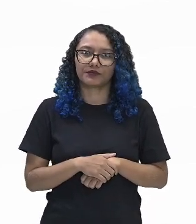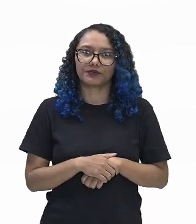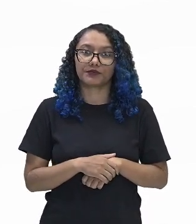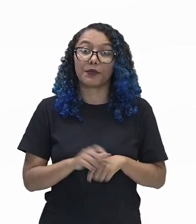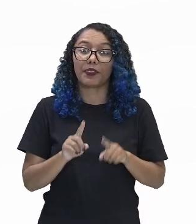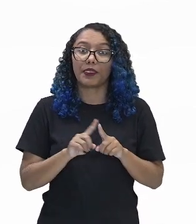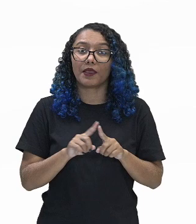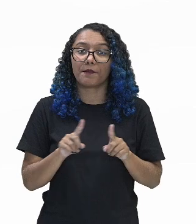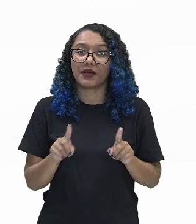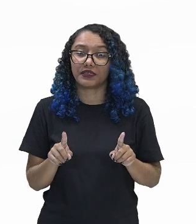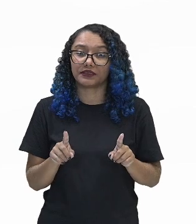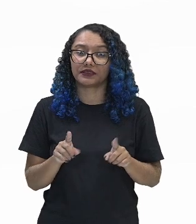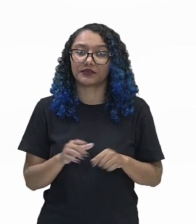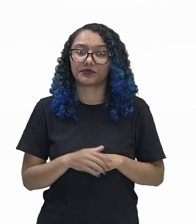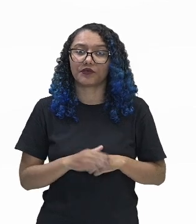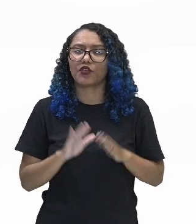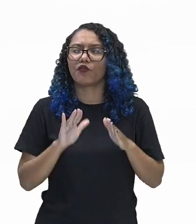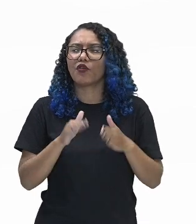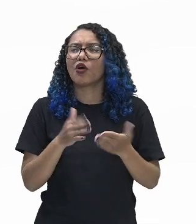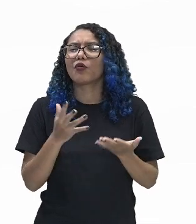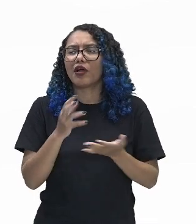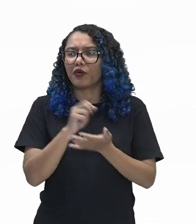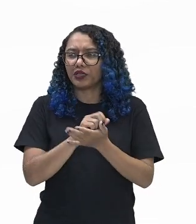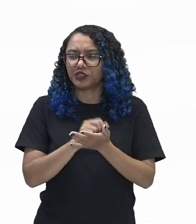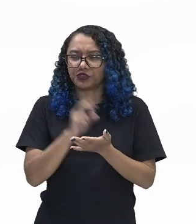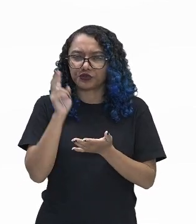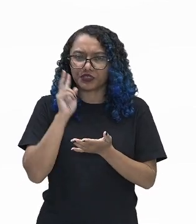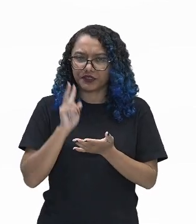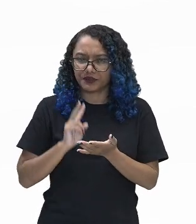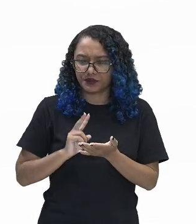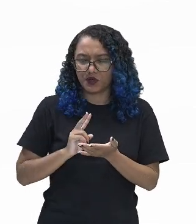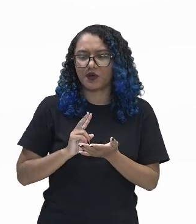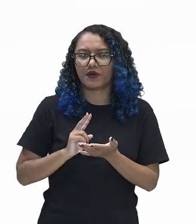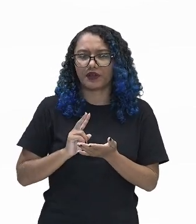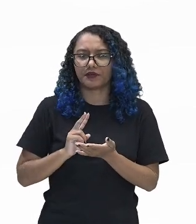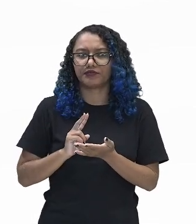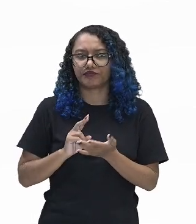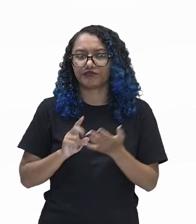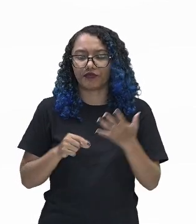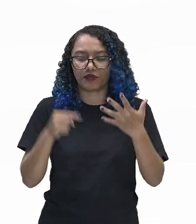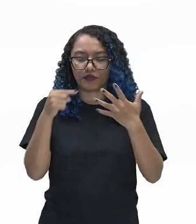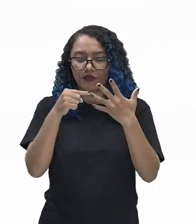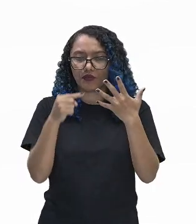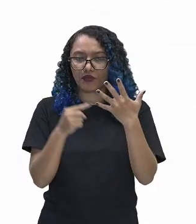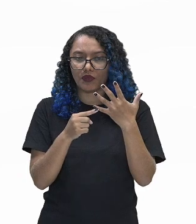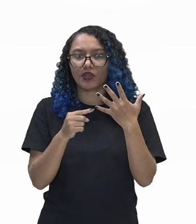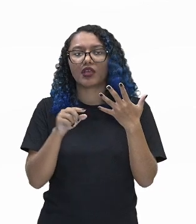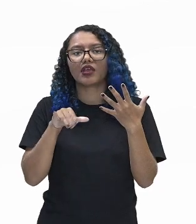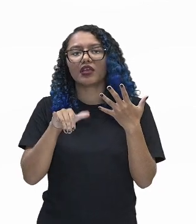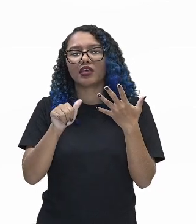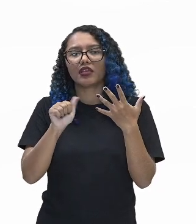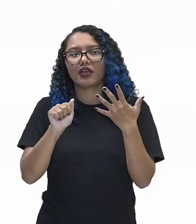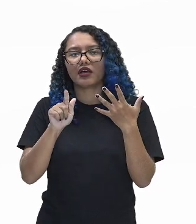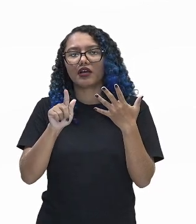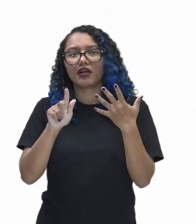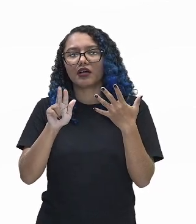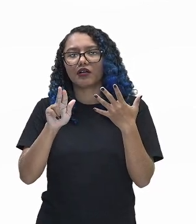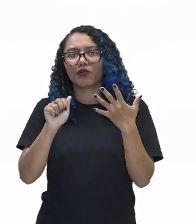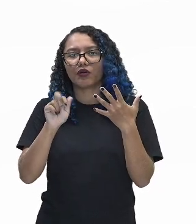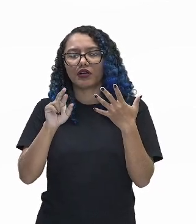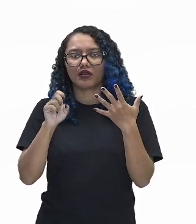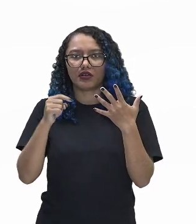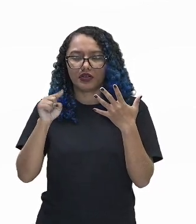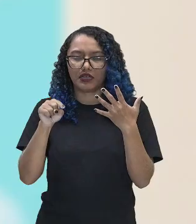mais para a preservação das histórias. Tanto ele quanto o nosso último, que é o Iaguaré Yamã, todos dois se voltam para